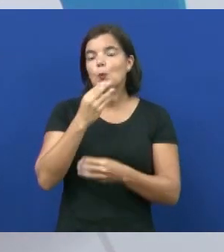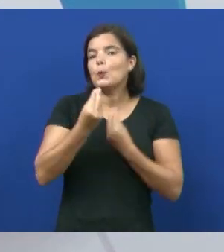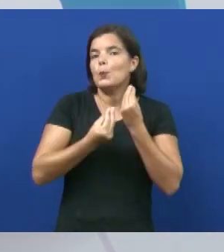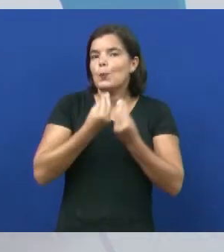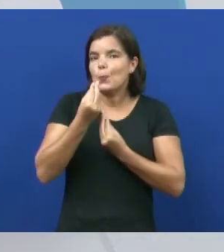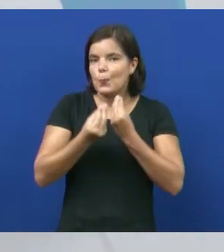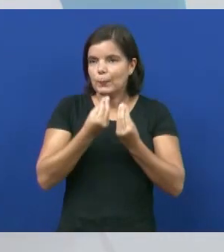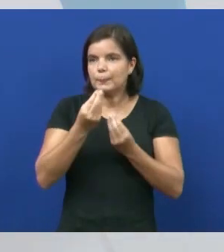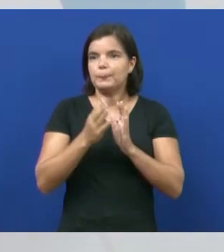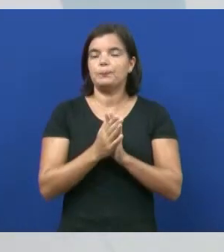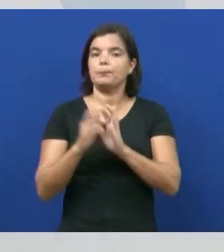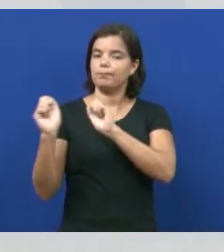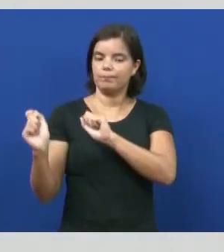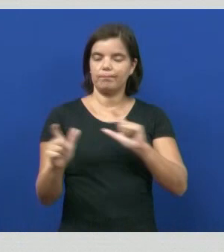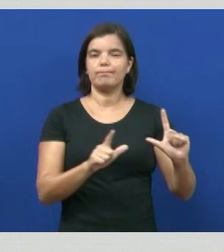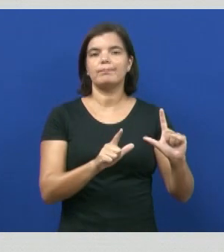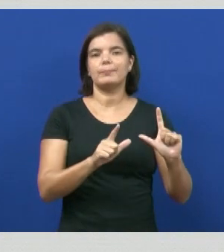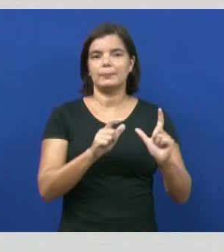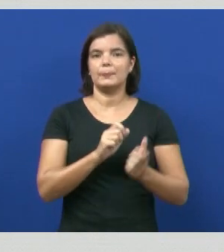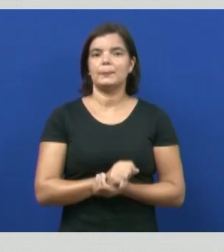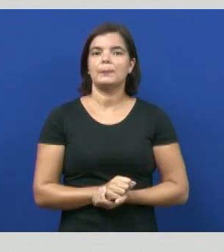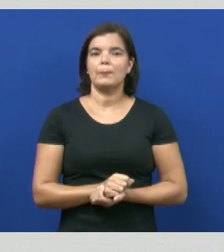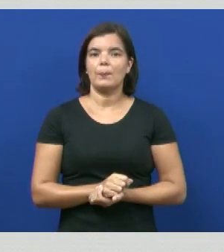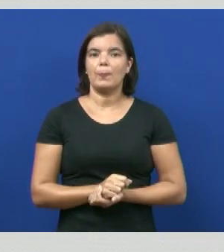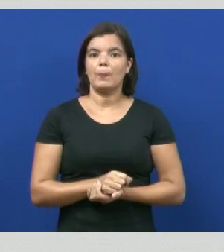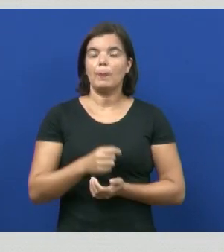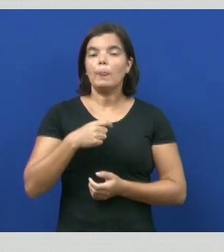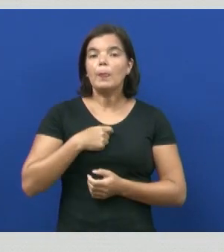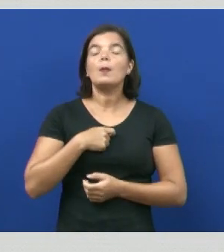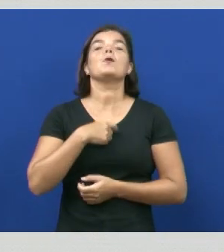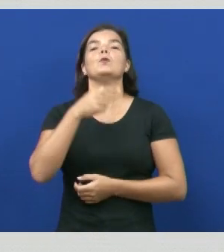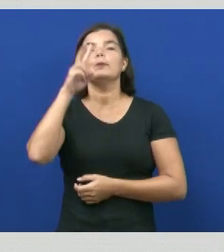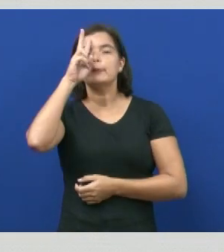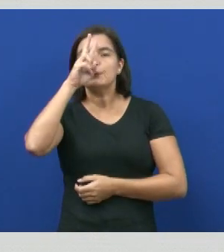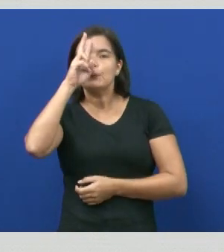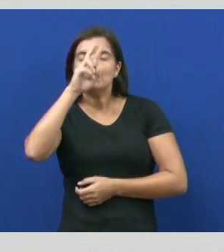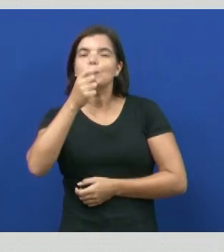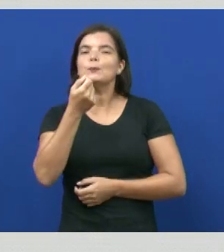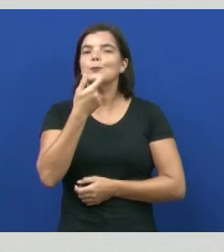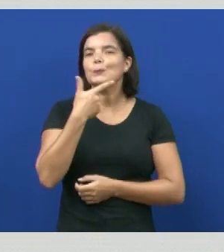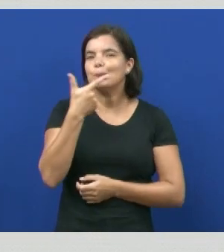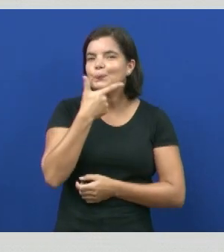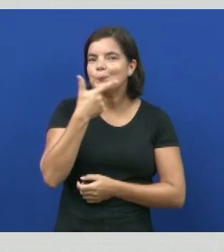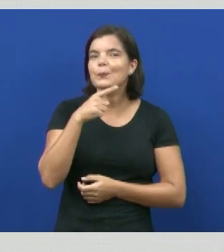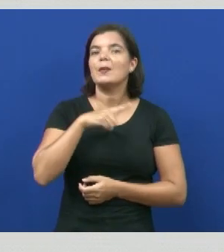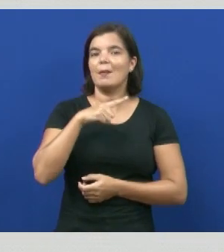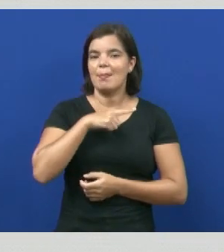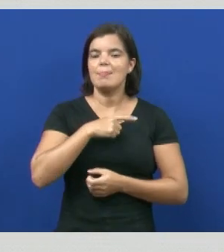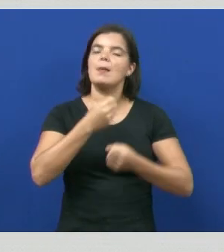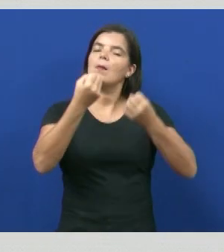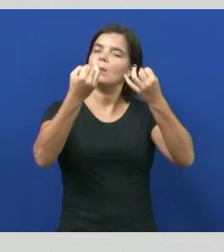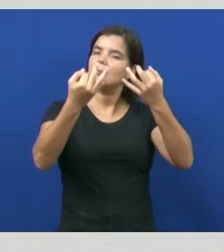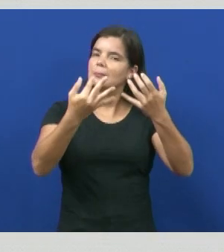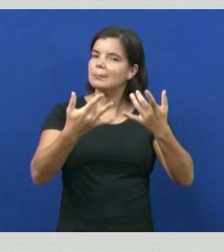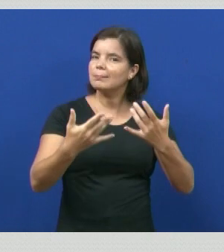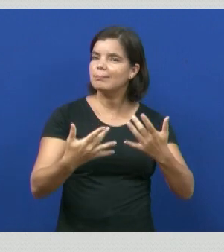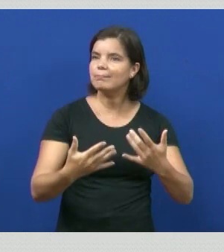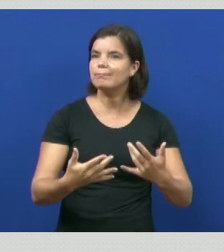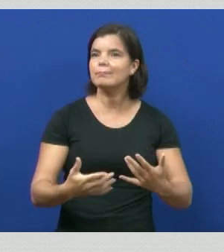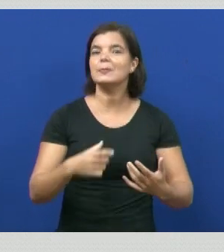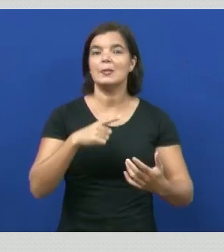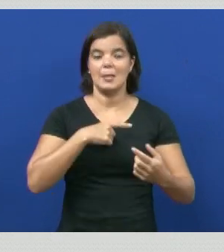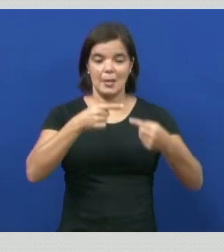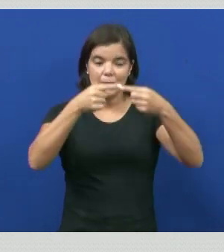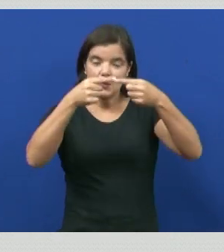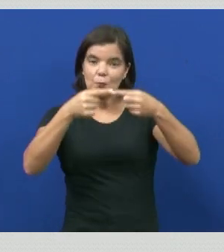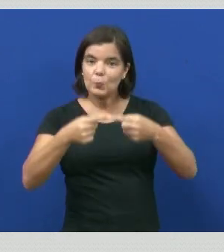é. Acompanhem comigo o slide. Os contos de humor possuem uma estrutura narrativa, E aí, essa